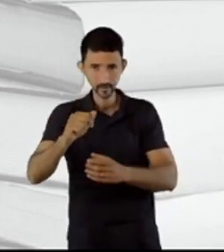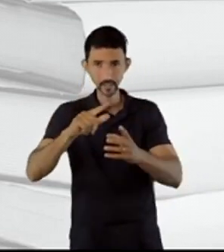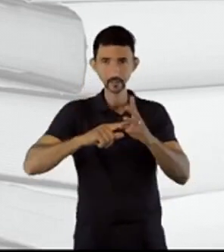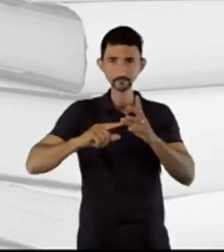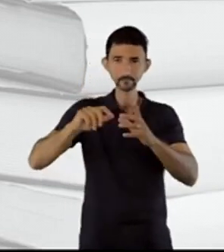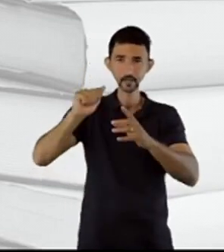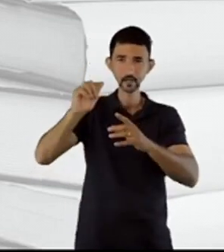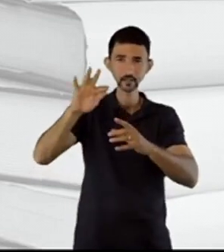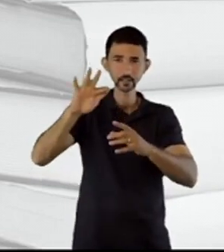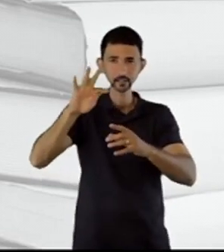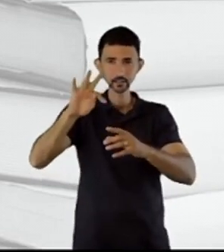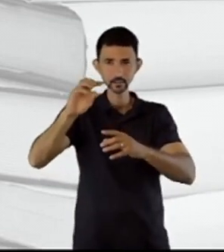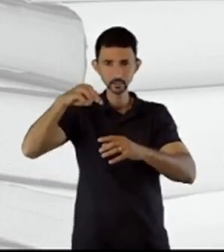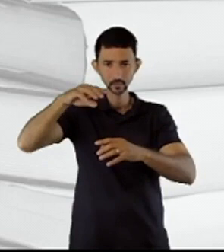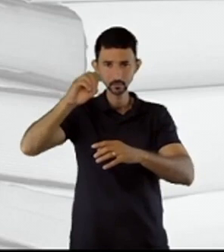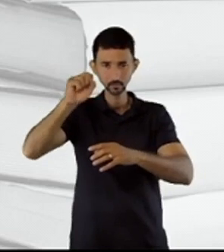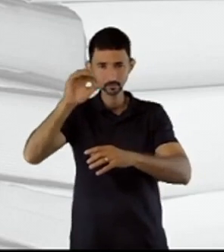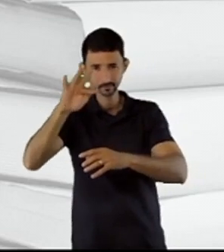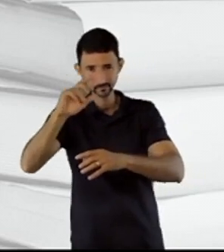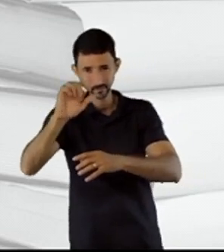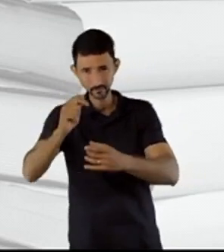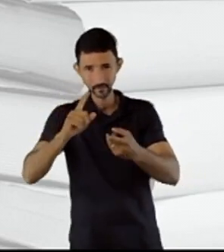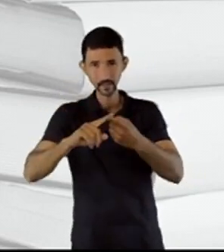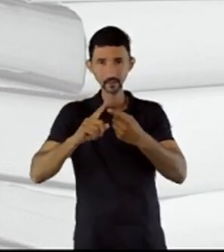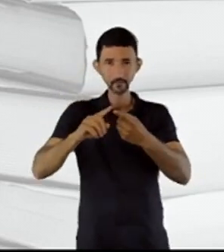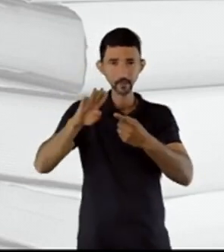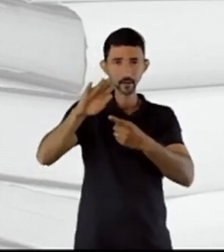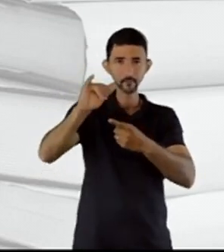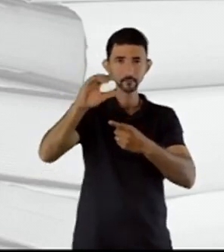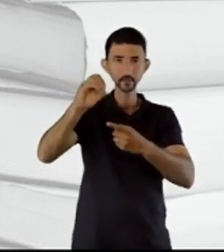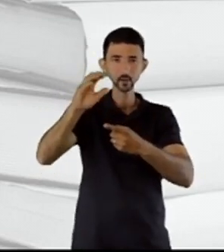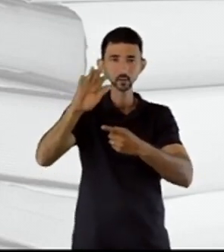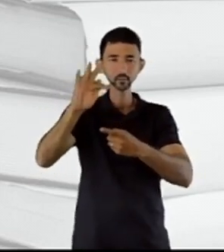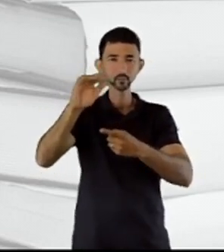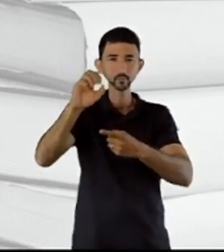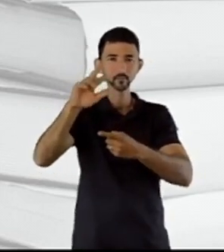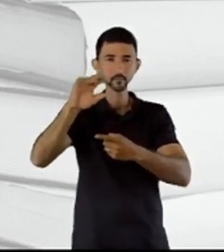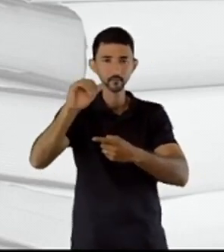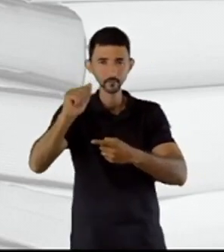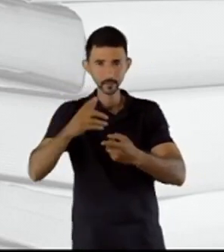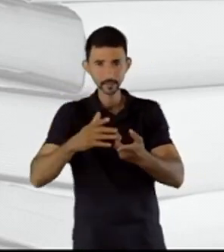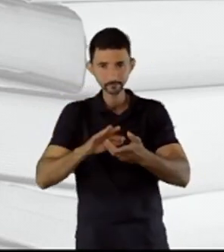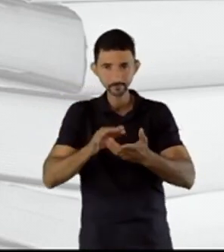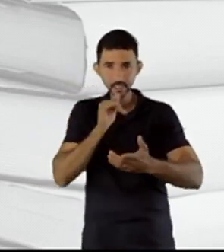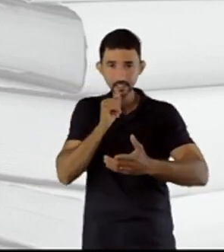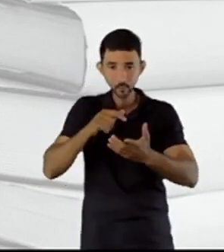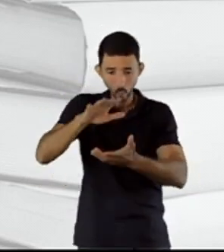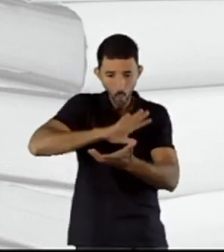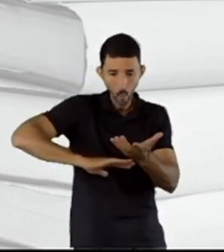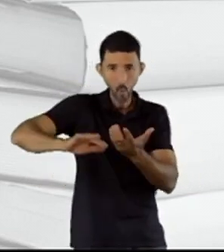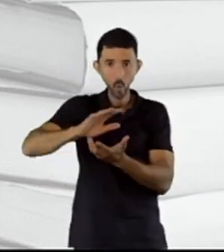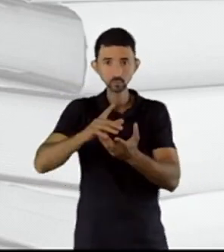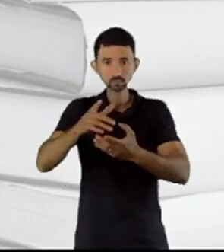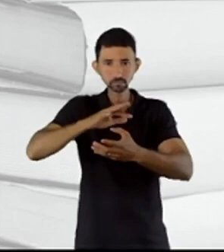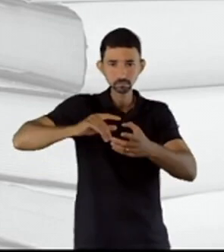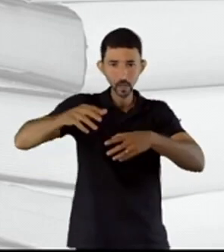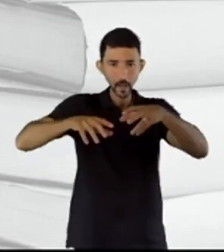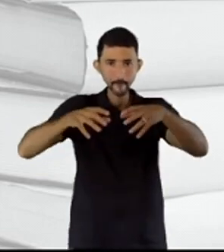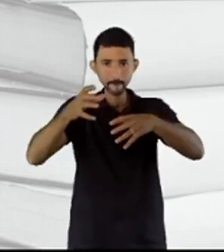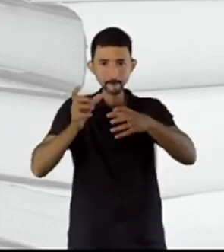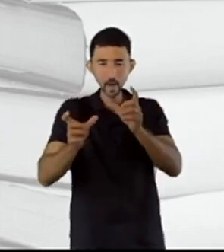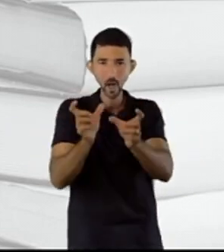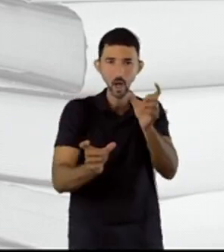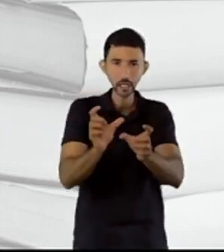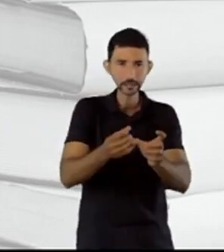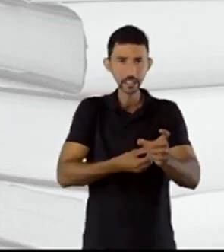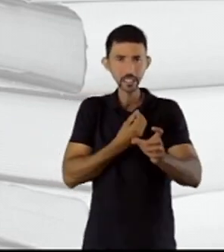atmosfera. Tudo bem? Nada mais vai ser do que isso. Vai ser a camada onde os seres vivos vão se encontrar e